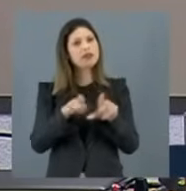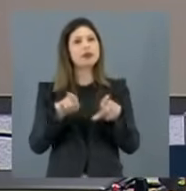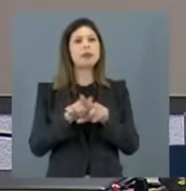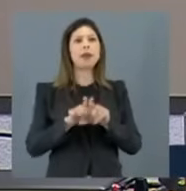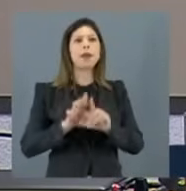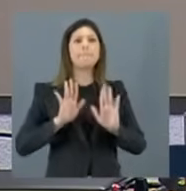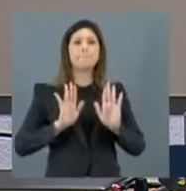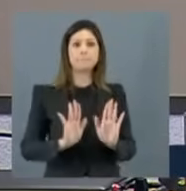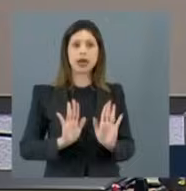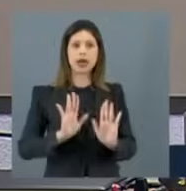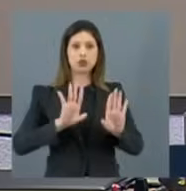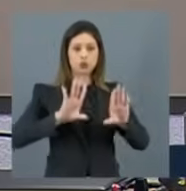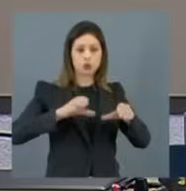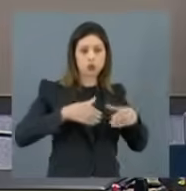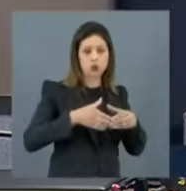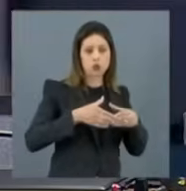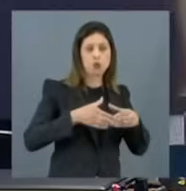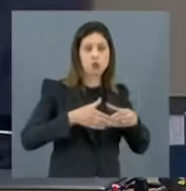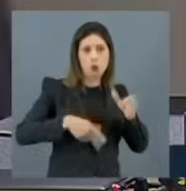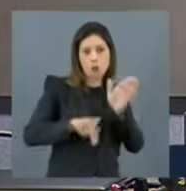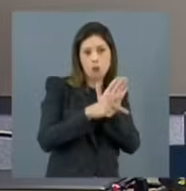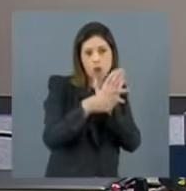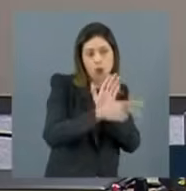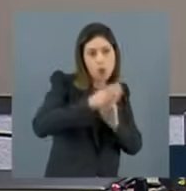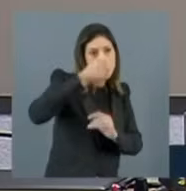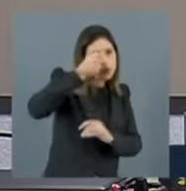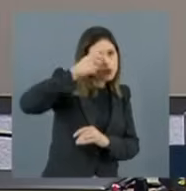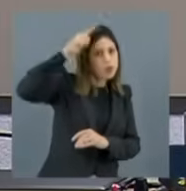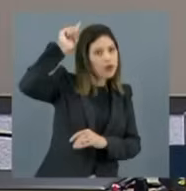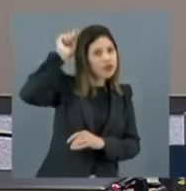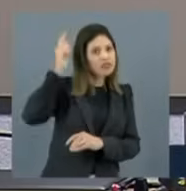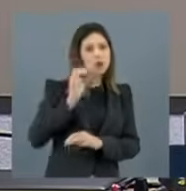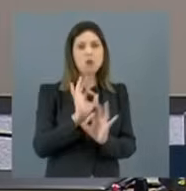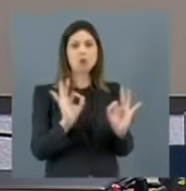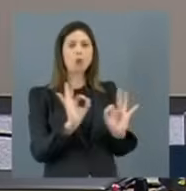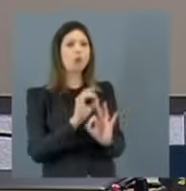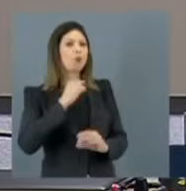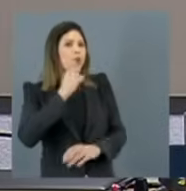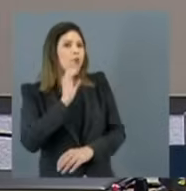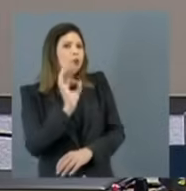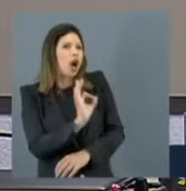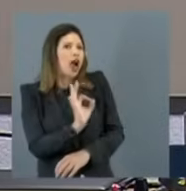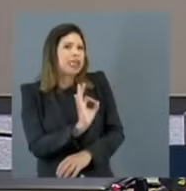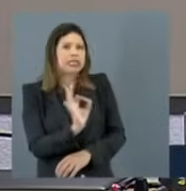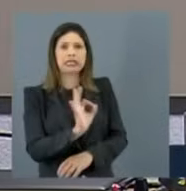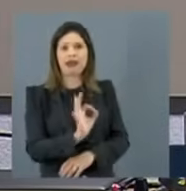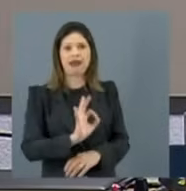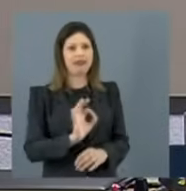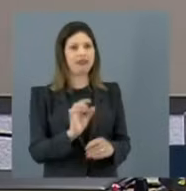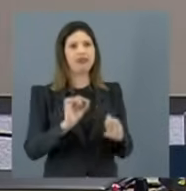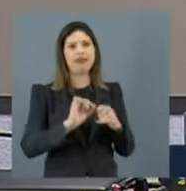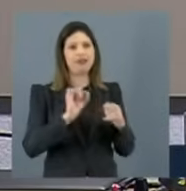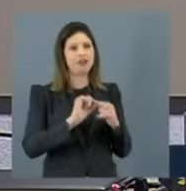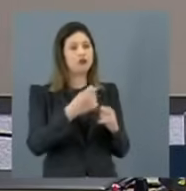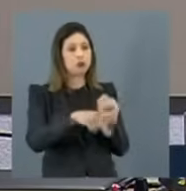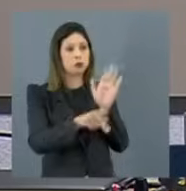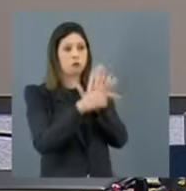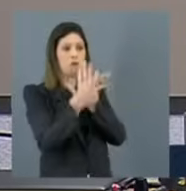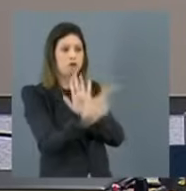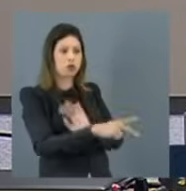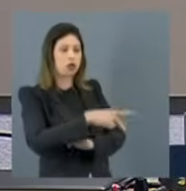do Alexandre de Moraes não tinha. Ele fez o que quis durante o período eleitoral